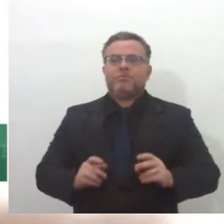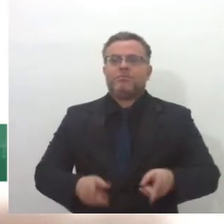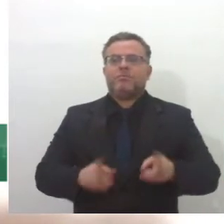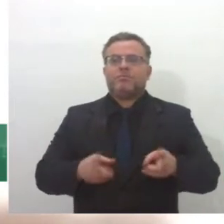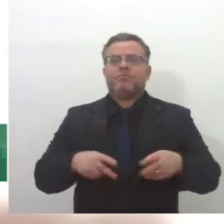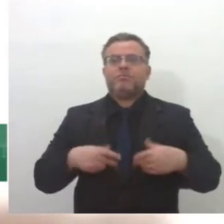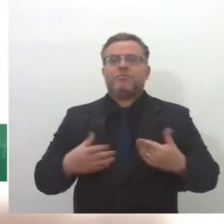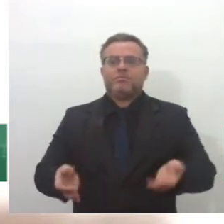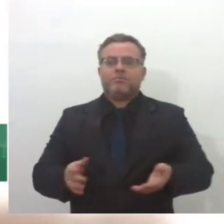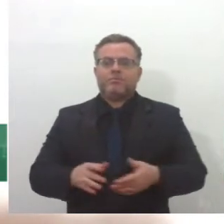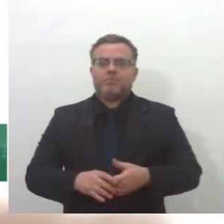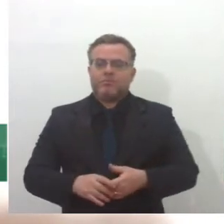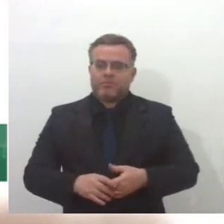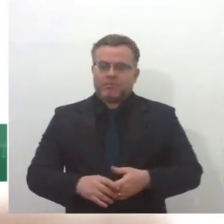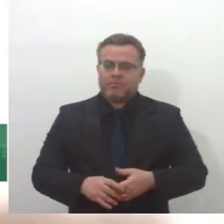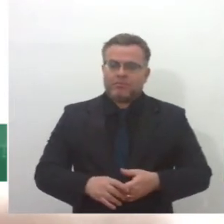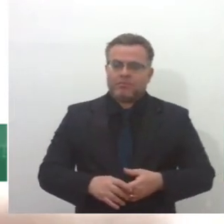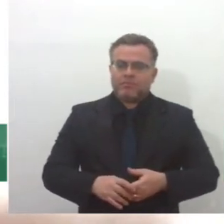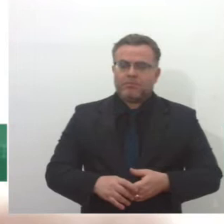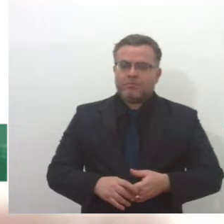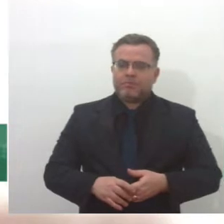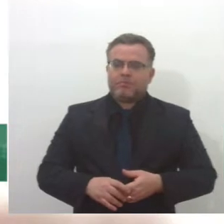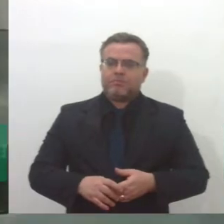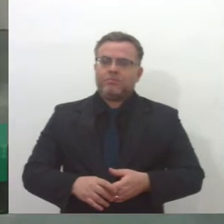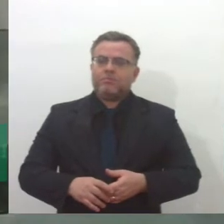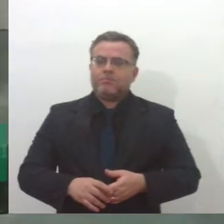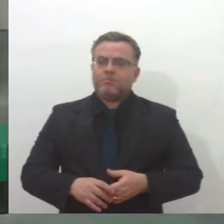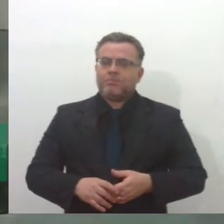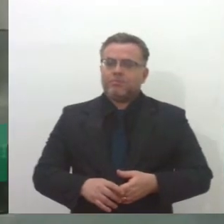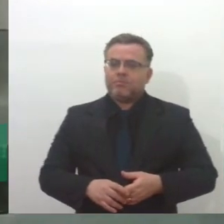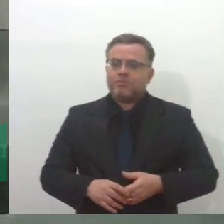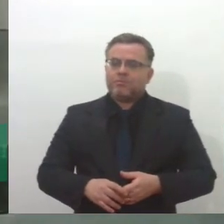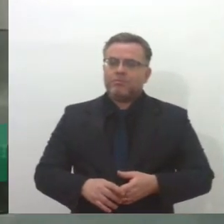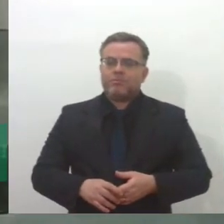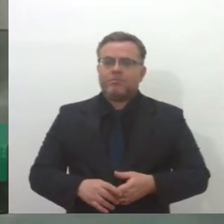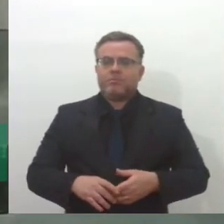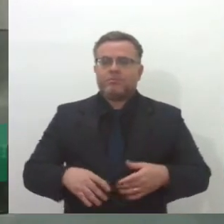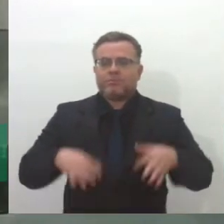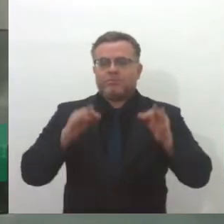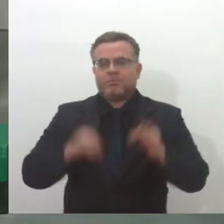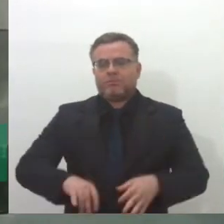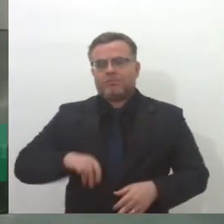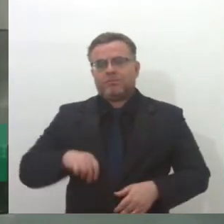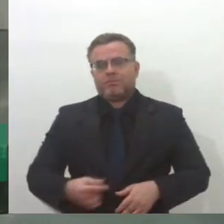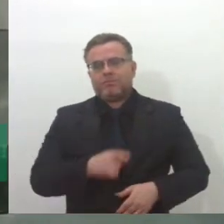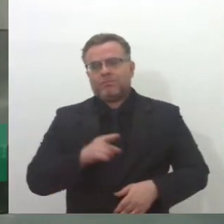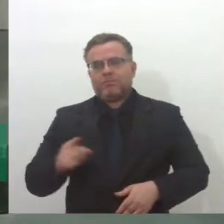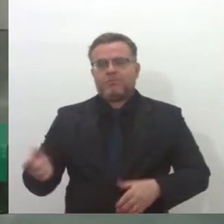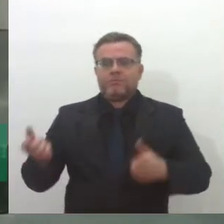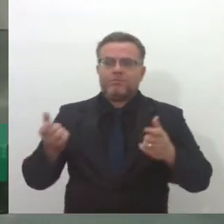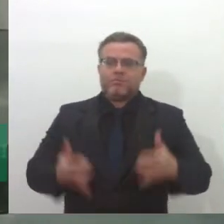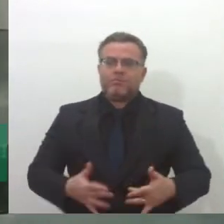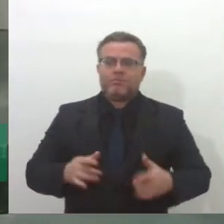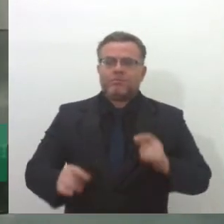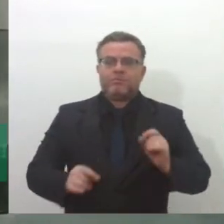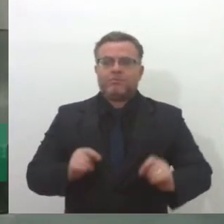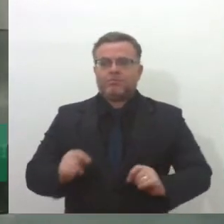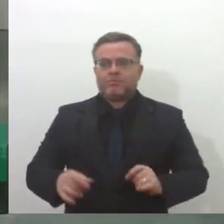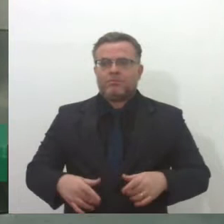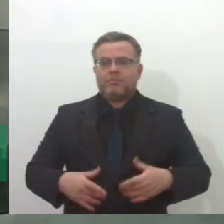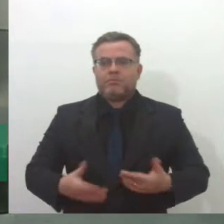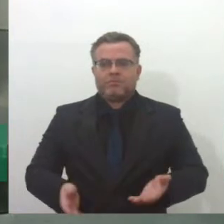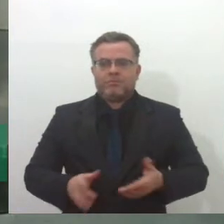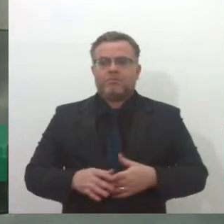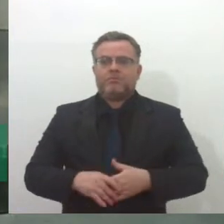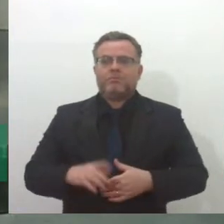consumidor final. Eu queria aproveitar exatamente, né, porque você está falando aí do consumidor final. A gente